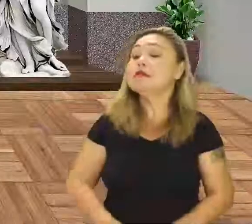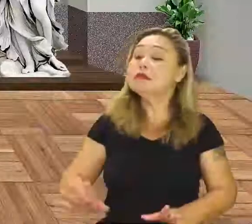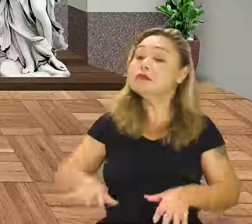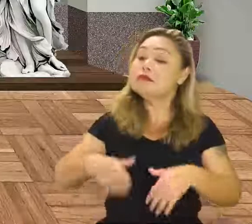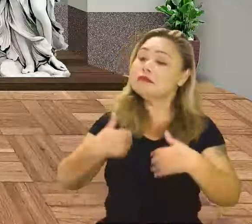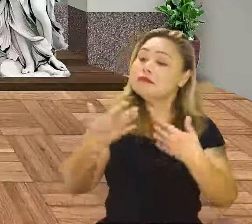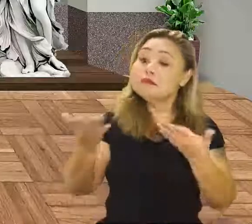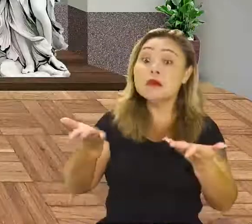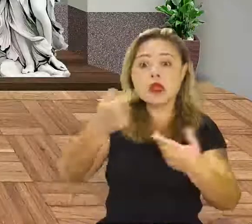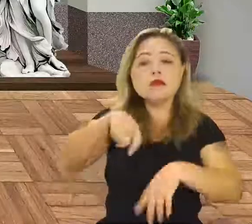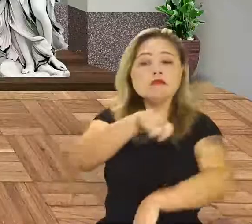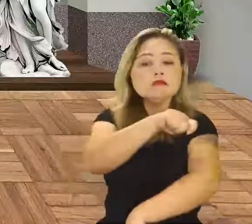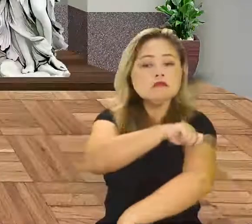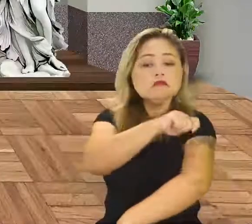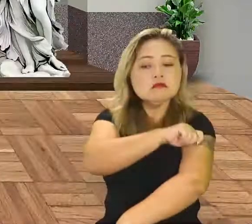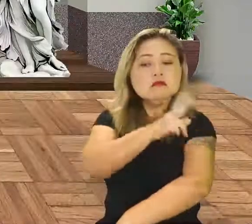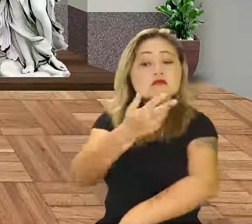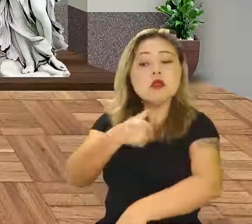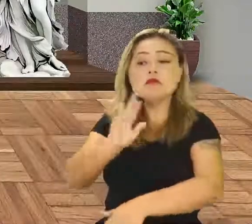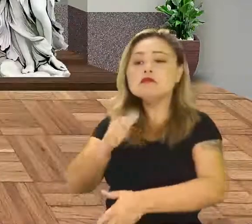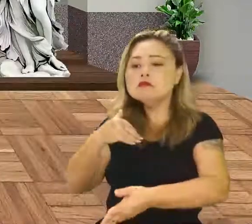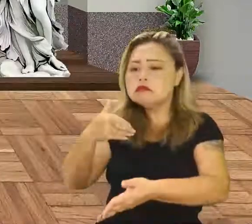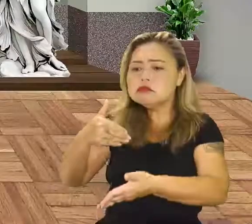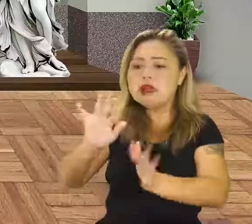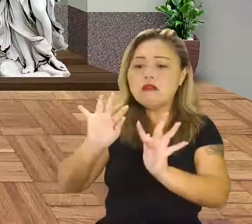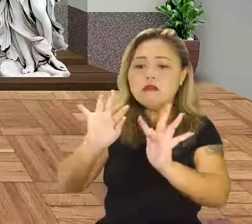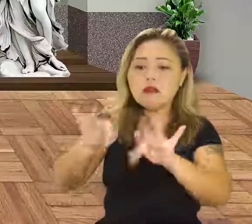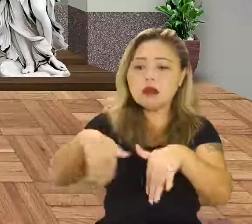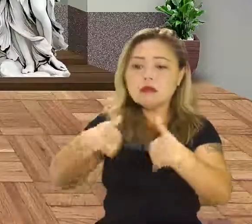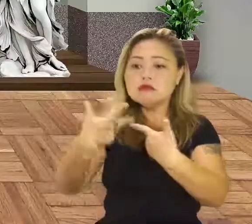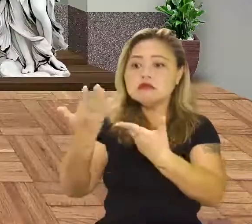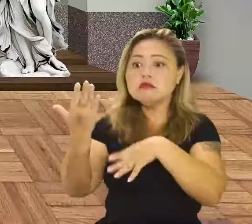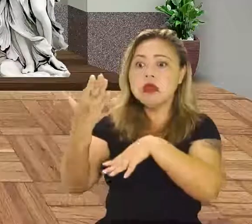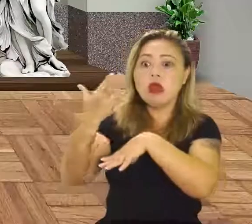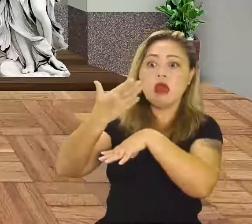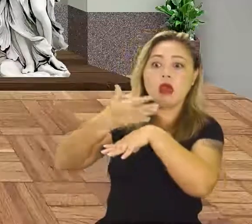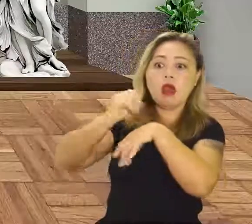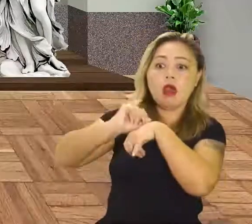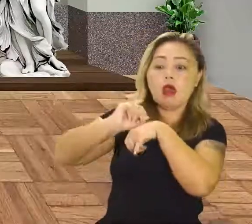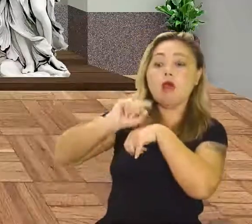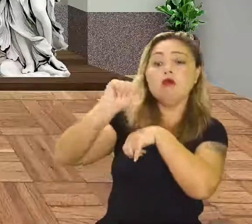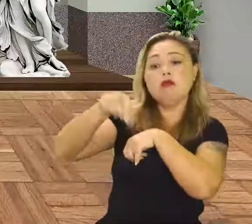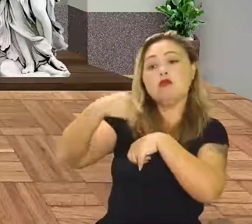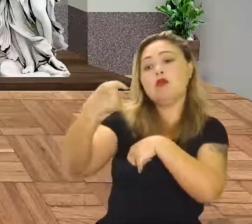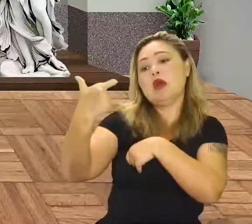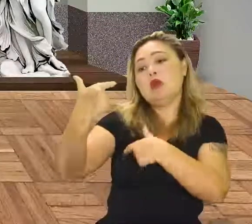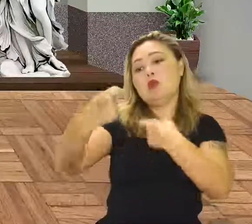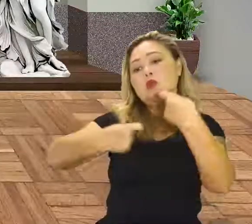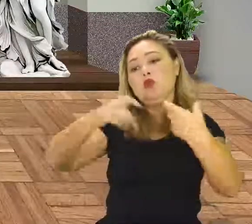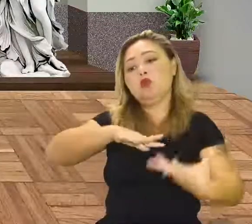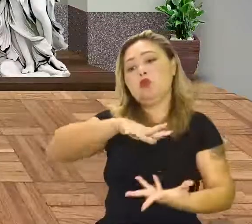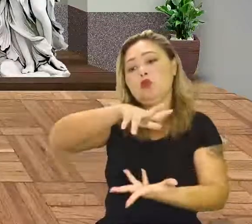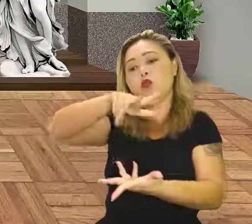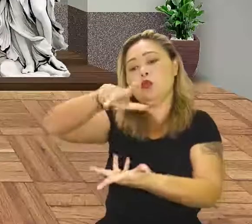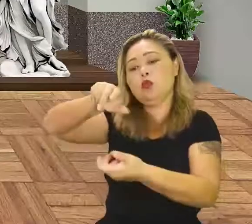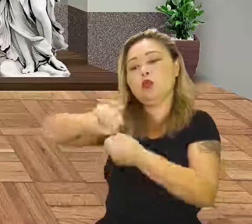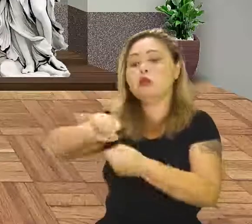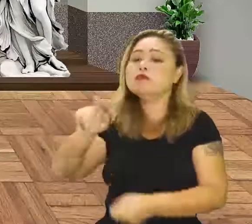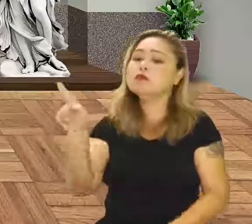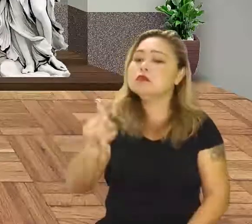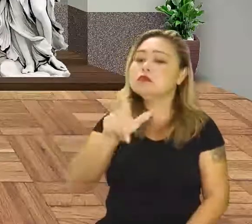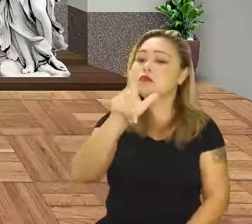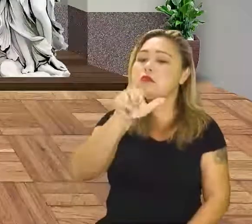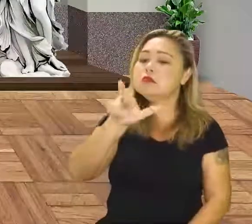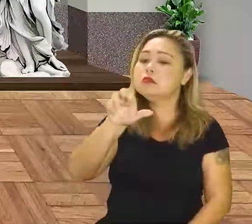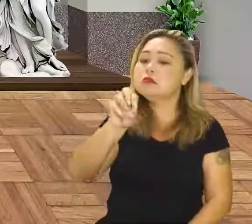Alô, nós estamos chegando ao fim dessa novela que foi a Segunda Guerra Mundial. O professor Lorismar trabalhou com vocês